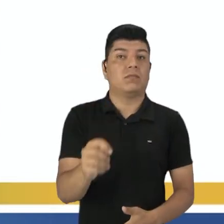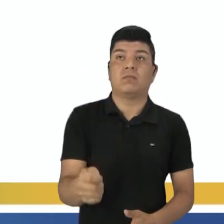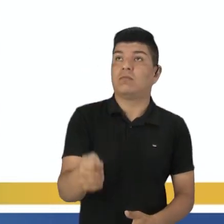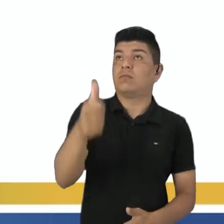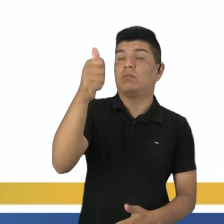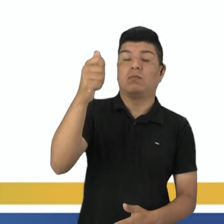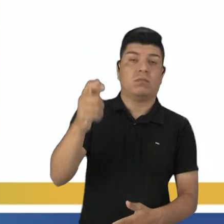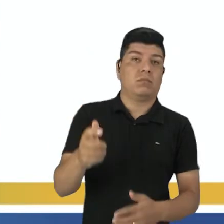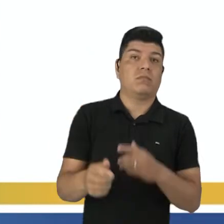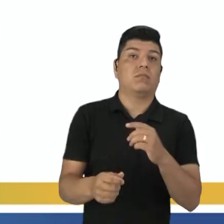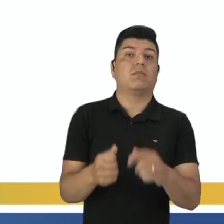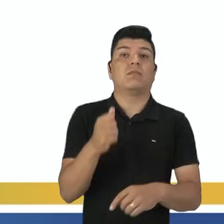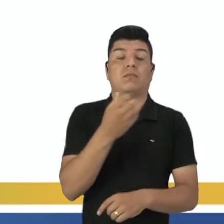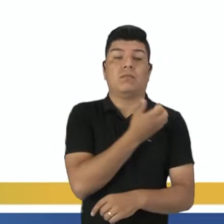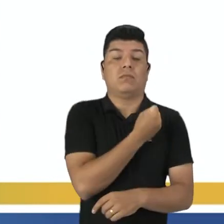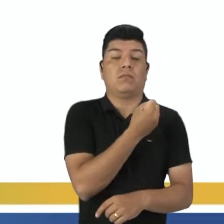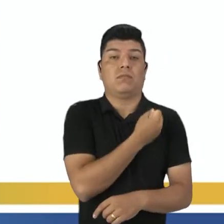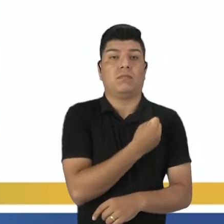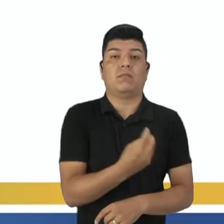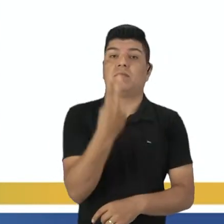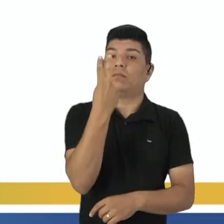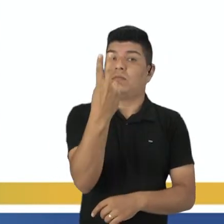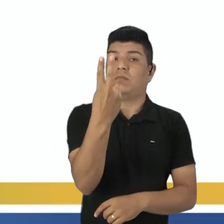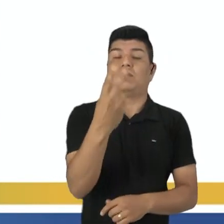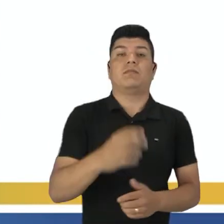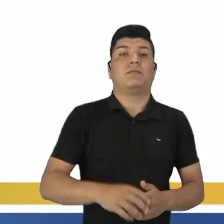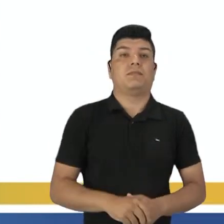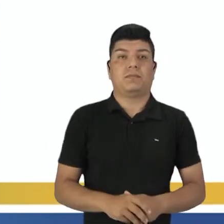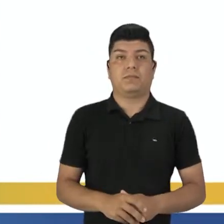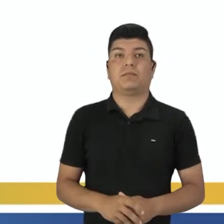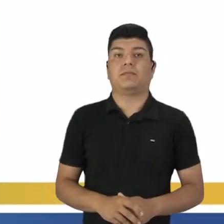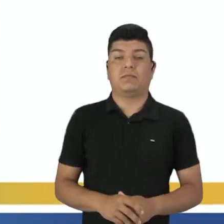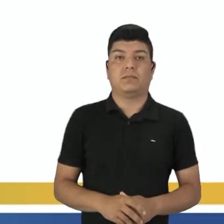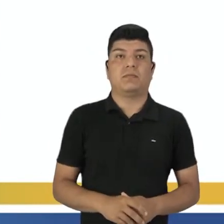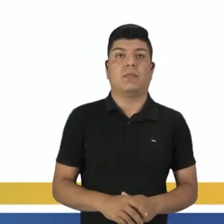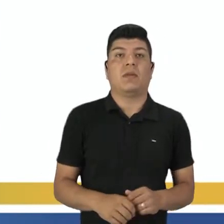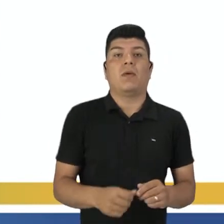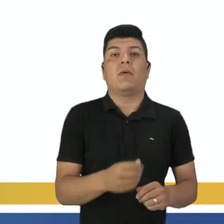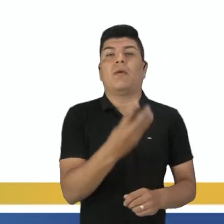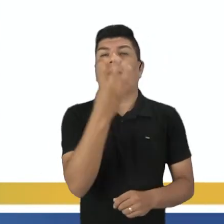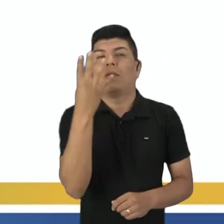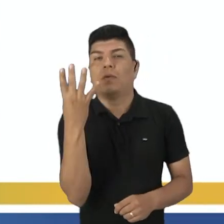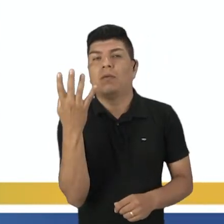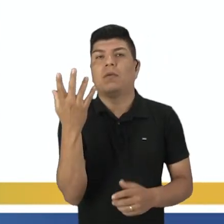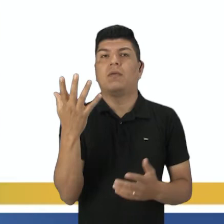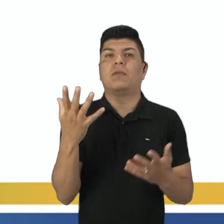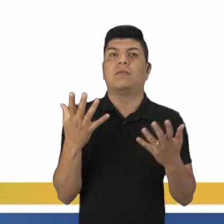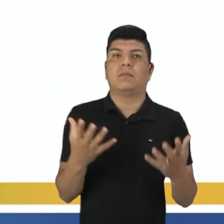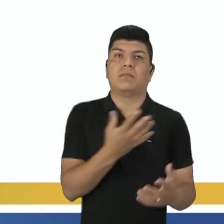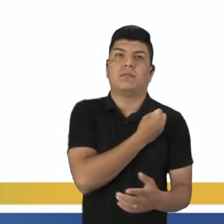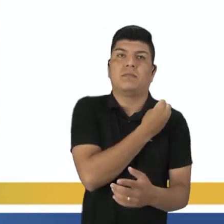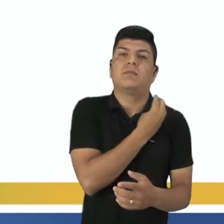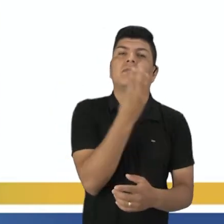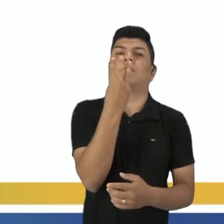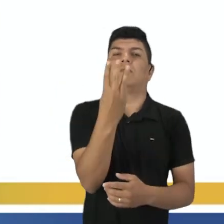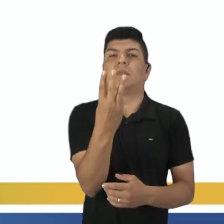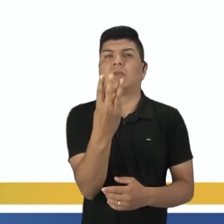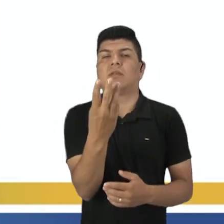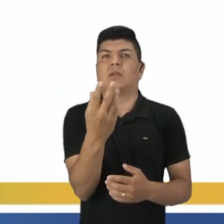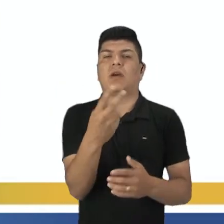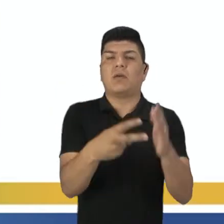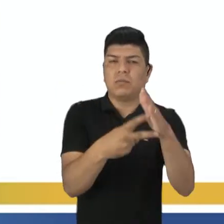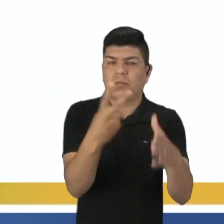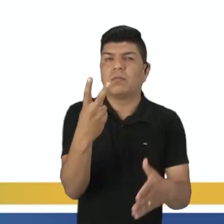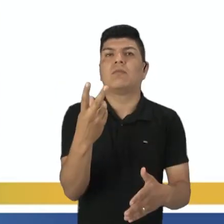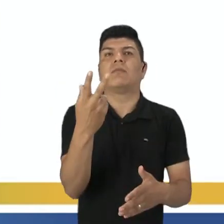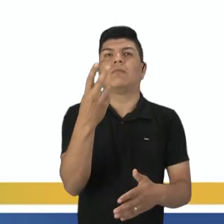somei as duas faces e deu o número 2 de somatório. Então, quantas vezes apareceu o número 3 no meu somatório? 2